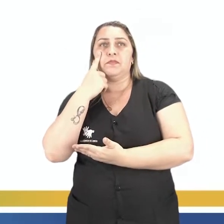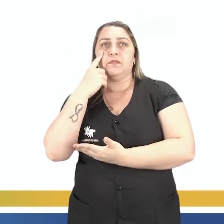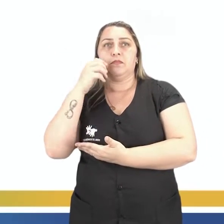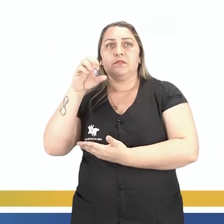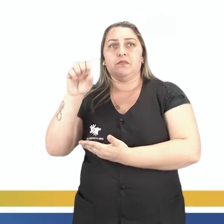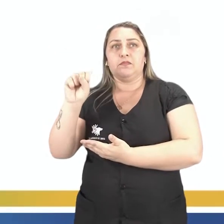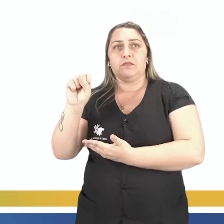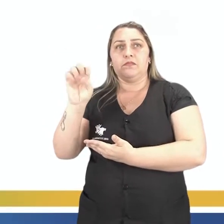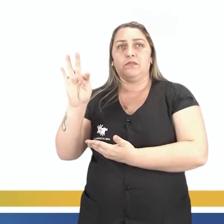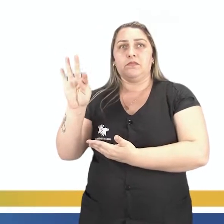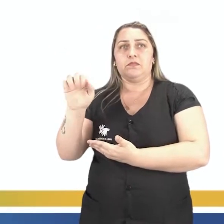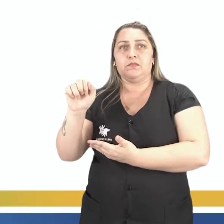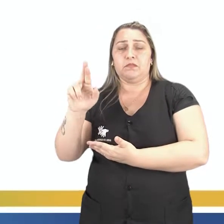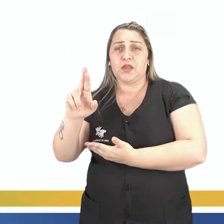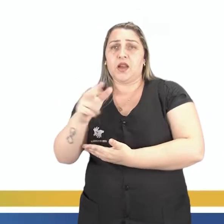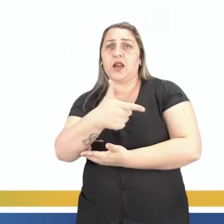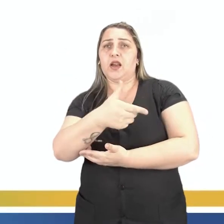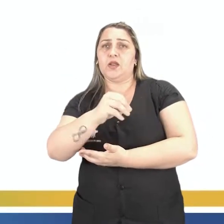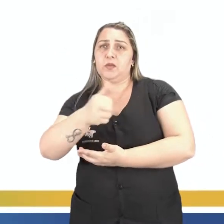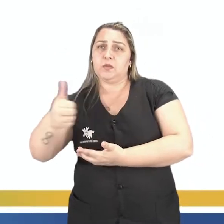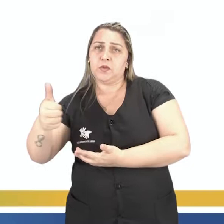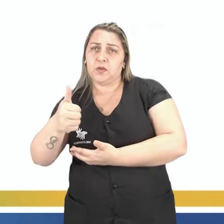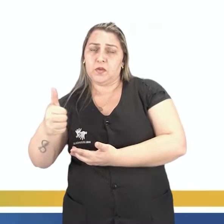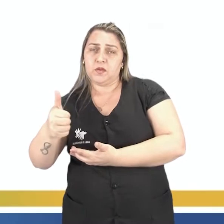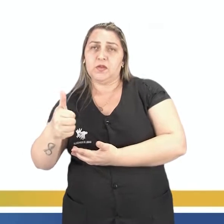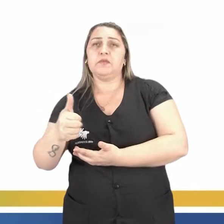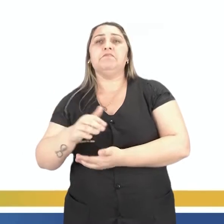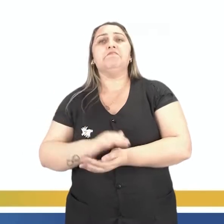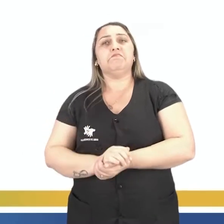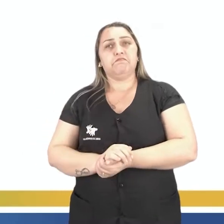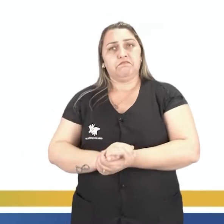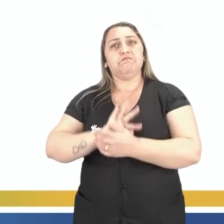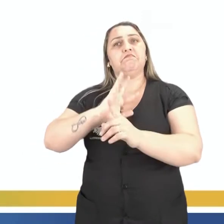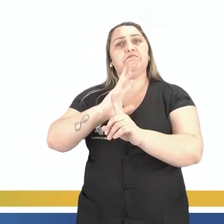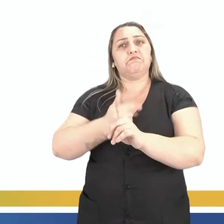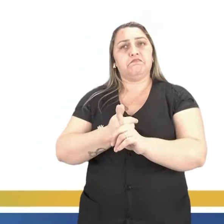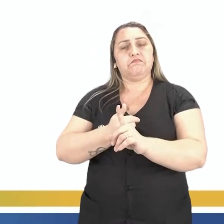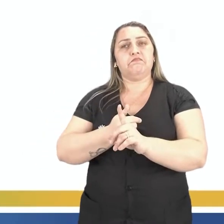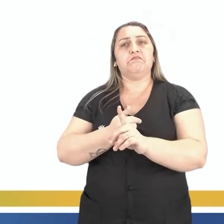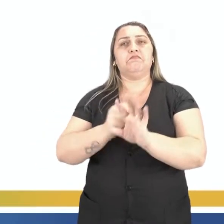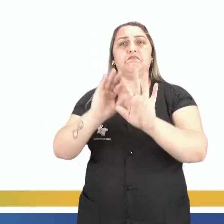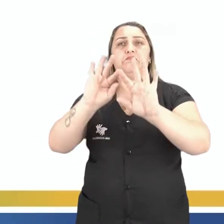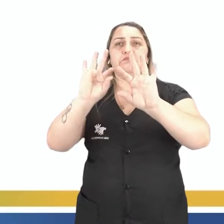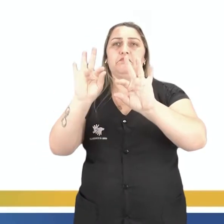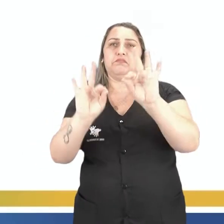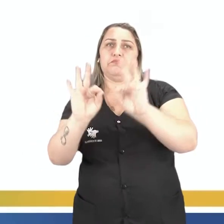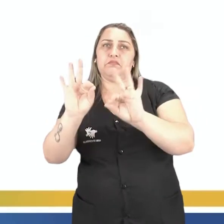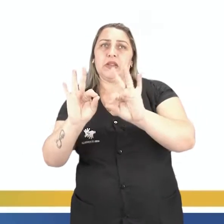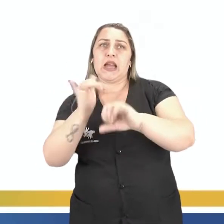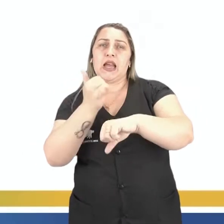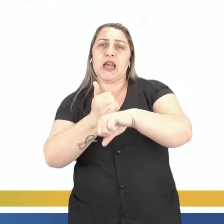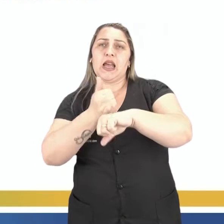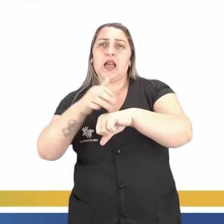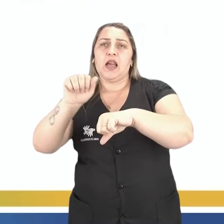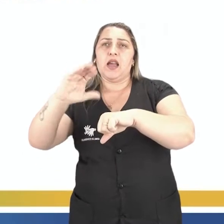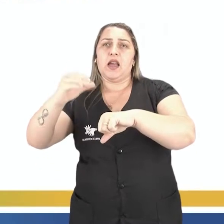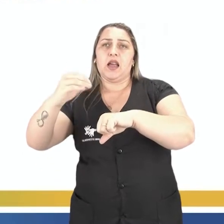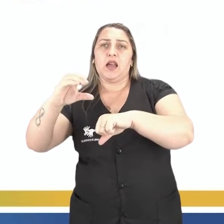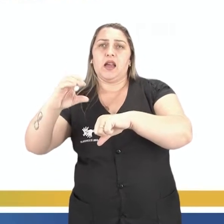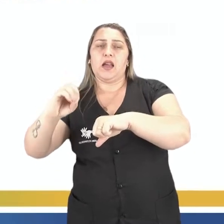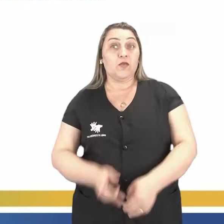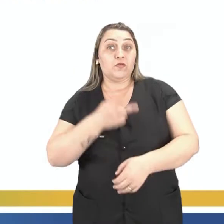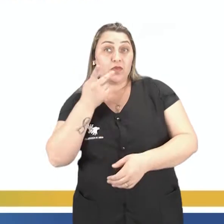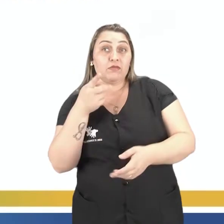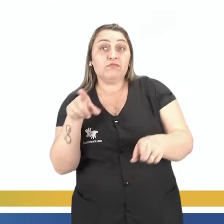Star, de 2011, tá certo? É uma obra de arte construída em aço, certo? E nós